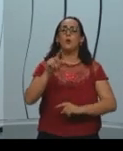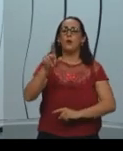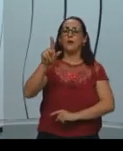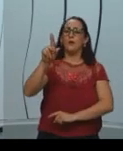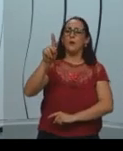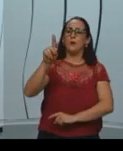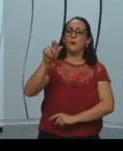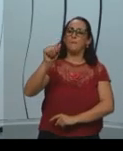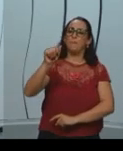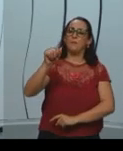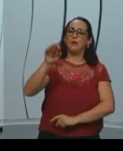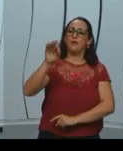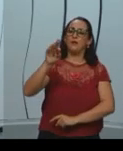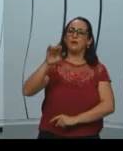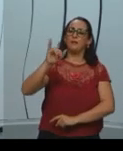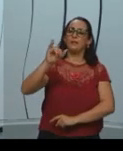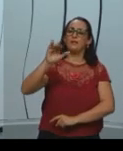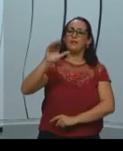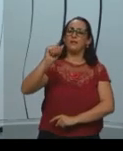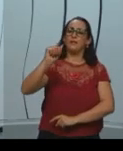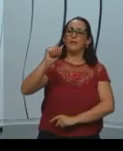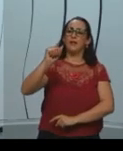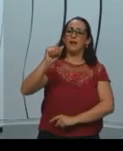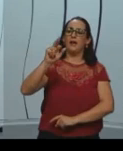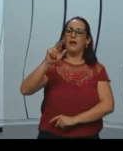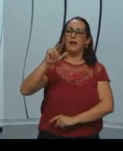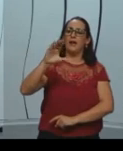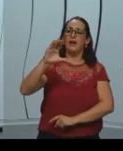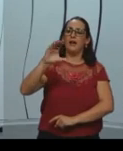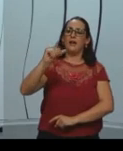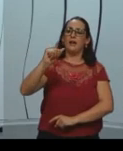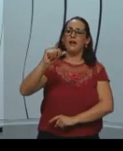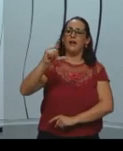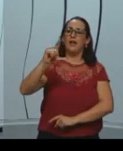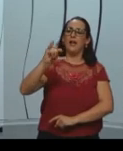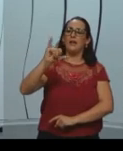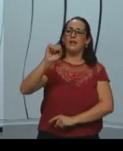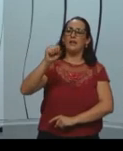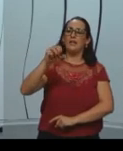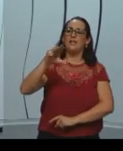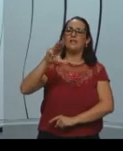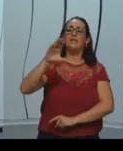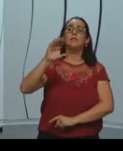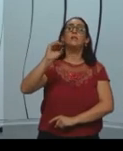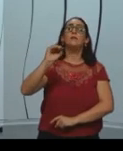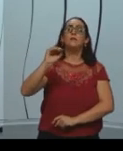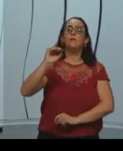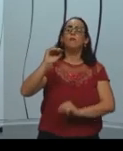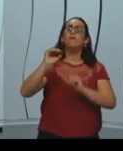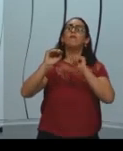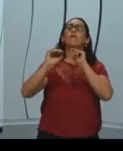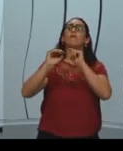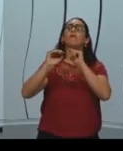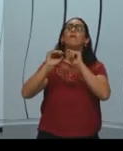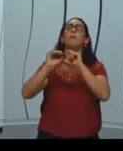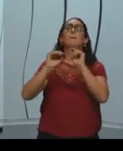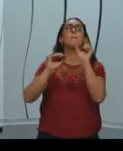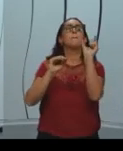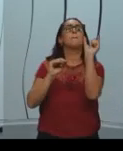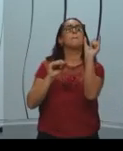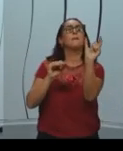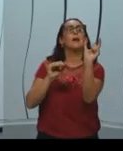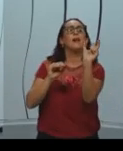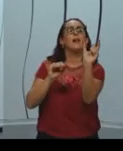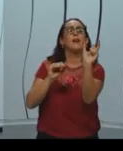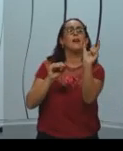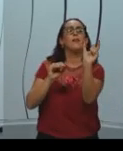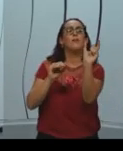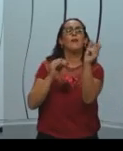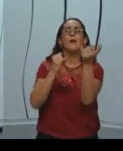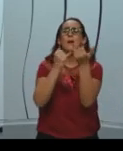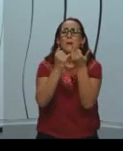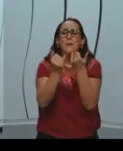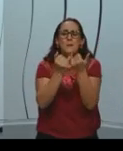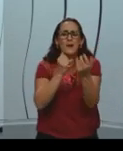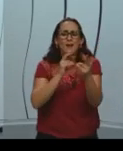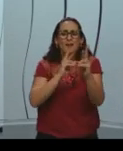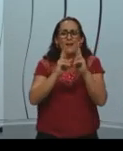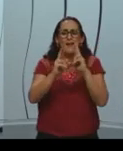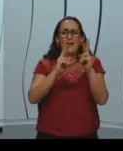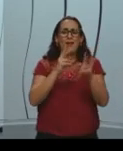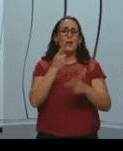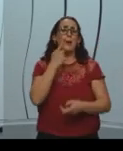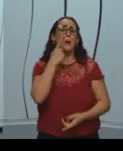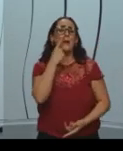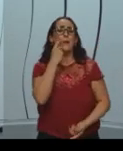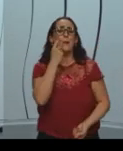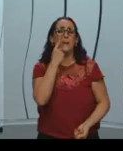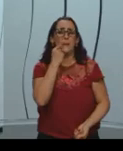patriarcalismo. A palavra patriarcalismo, ela já nos diz alguma coisa, né? Parece algo que vem de pai, né? Então, assim, a gente